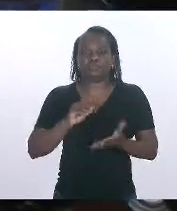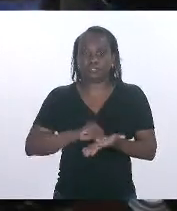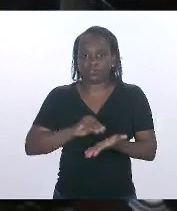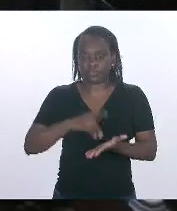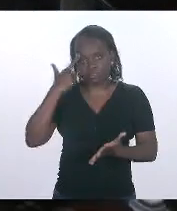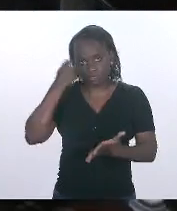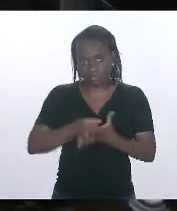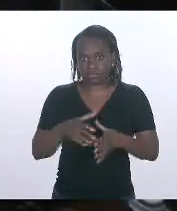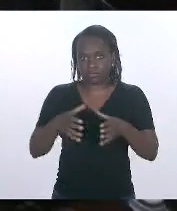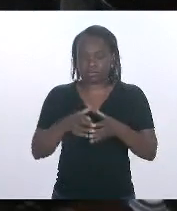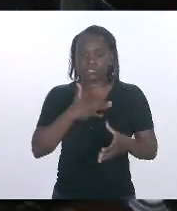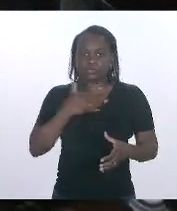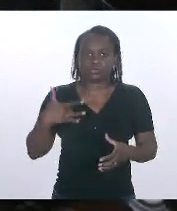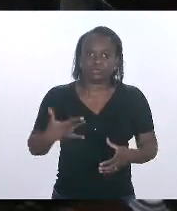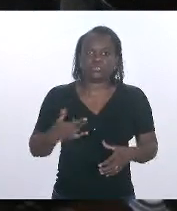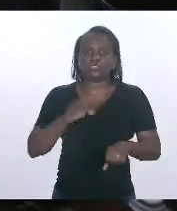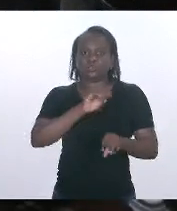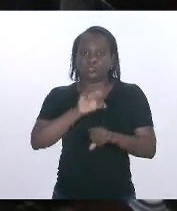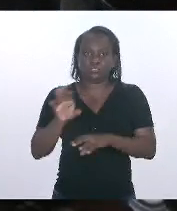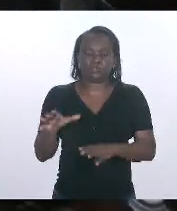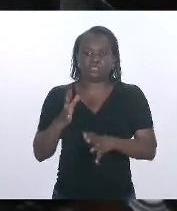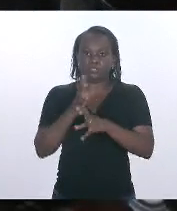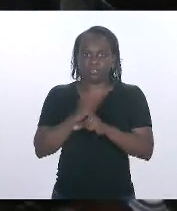de educação e de orçamento,